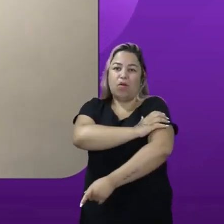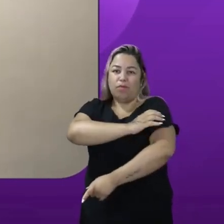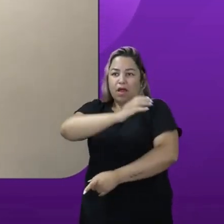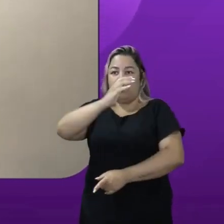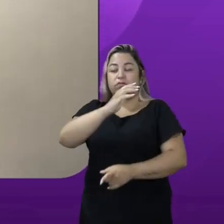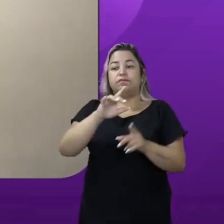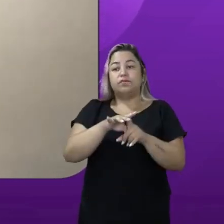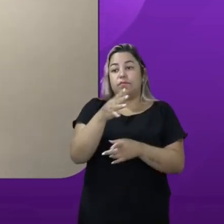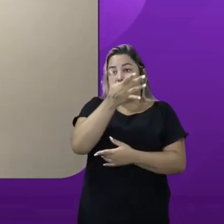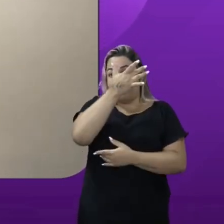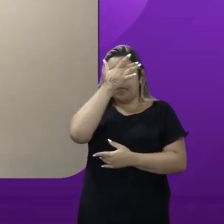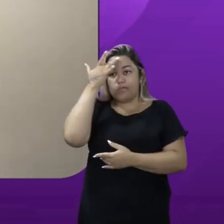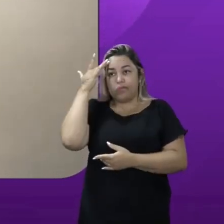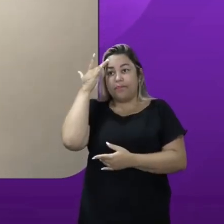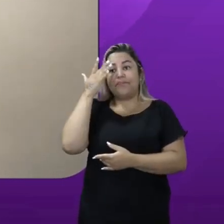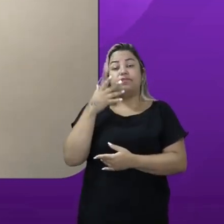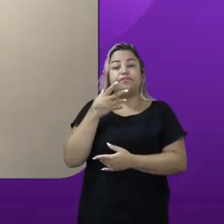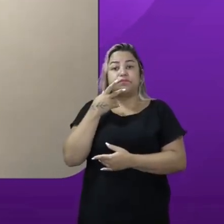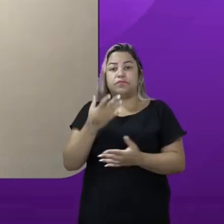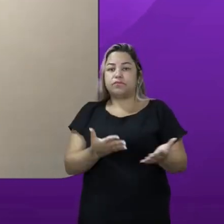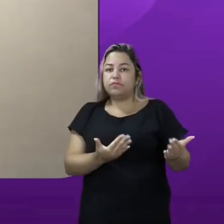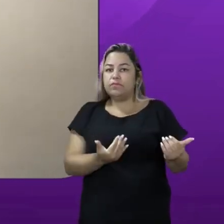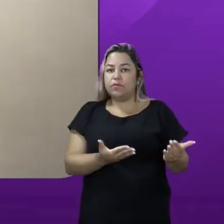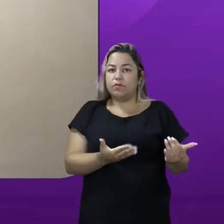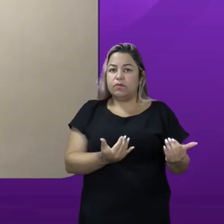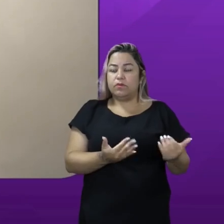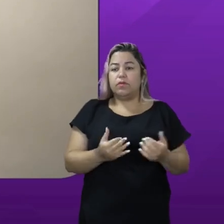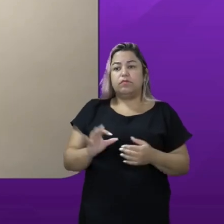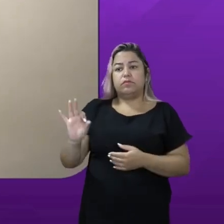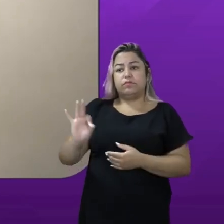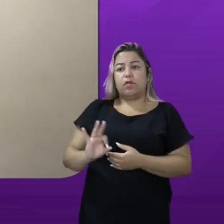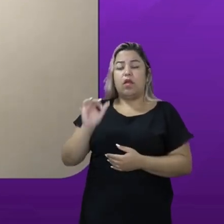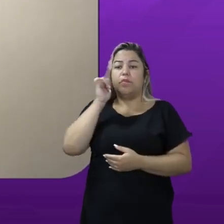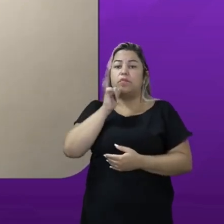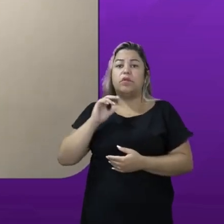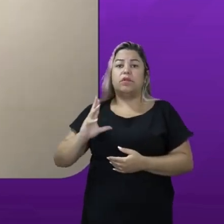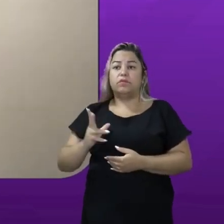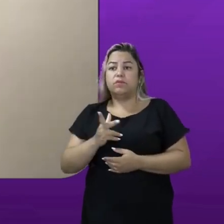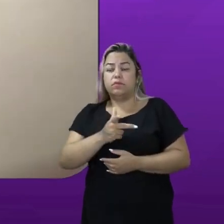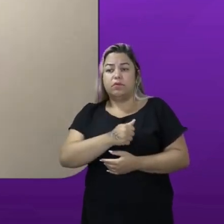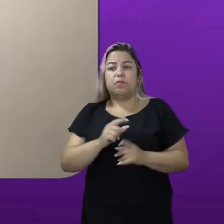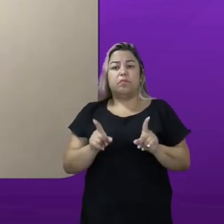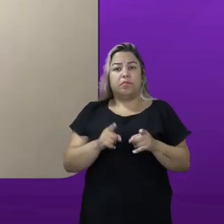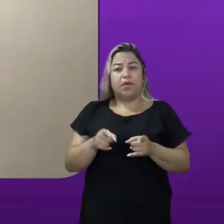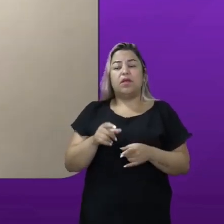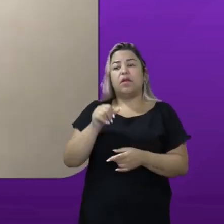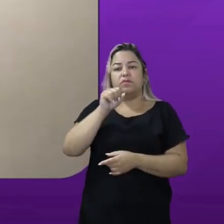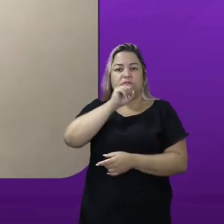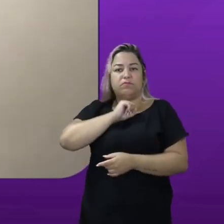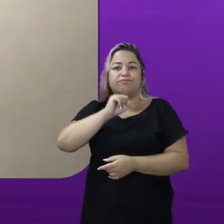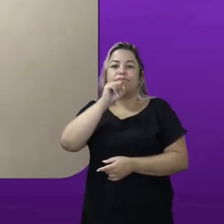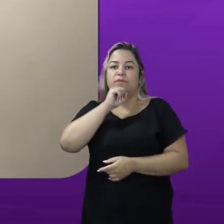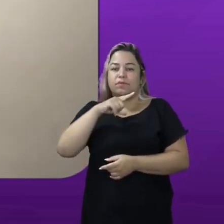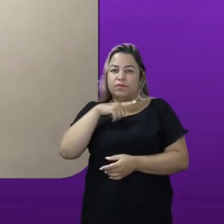Muito jovens, eu falo tranquilamente aqui que boa parte de mulheres trans e travestis mais velhas, mais maduras, tem